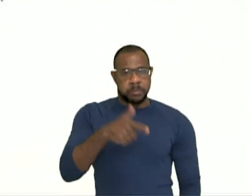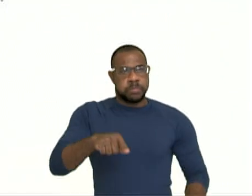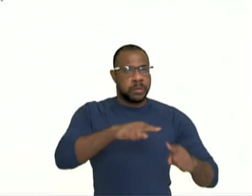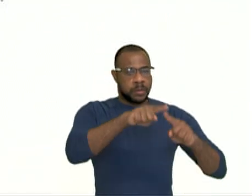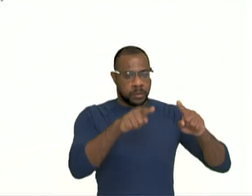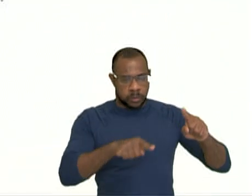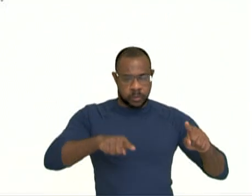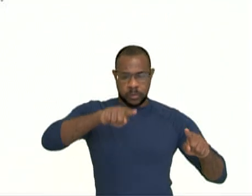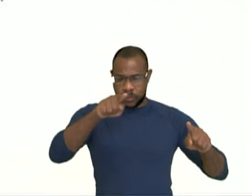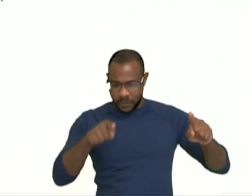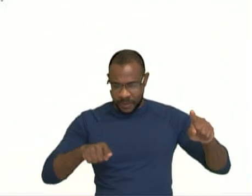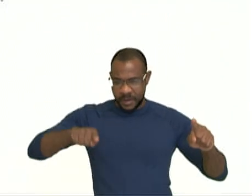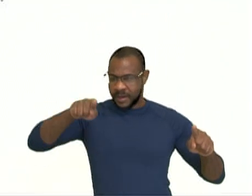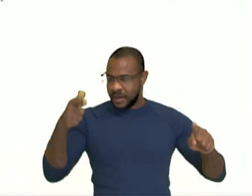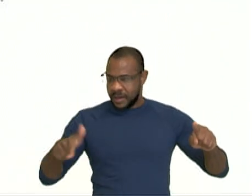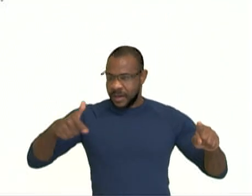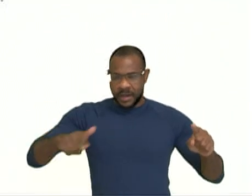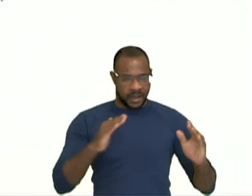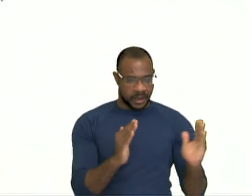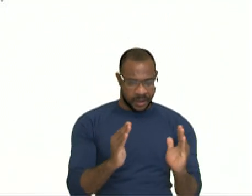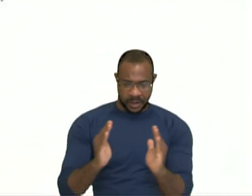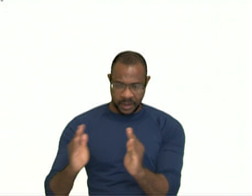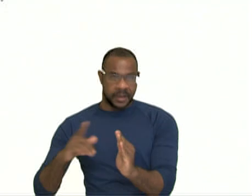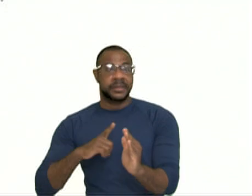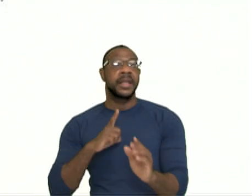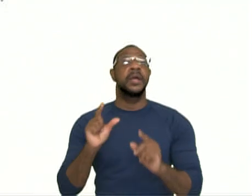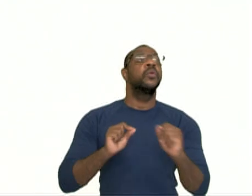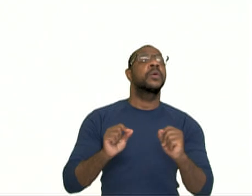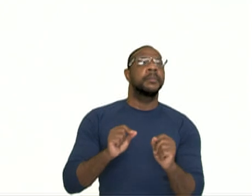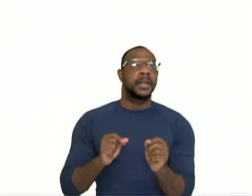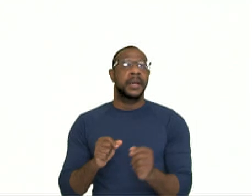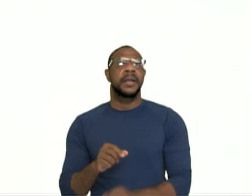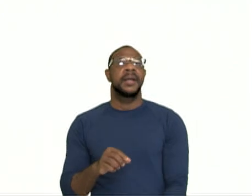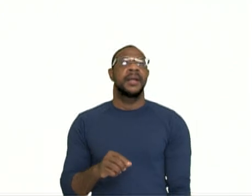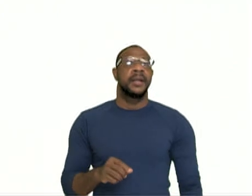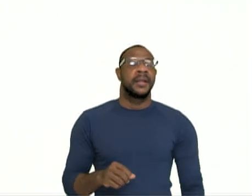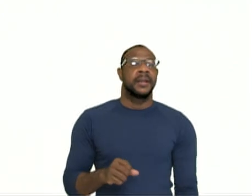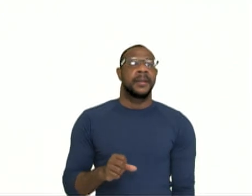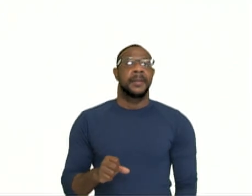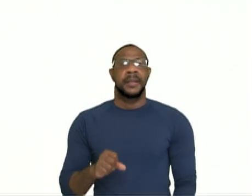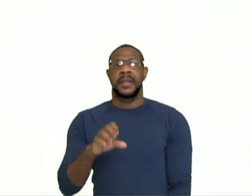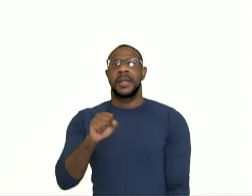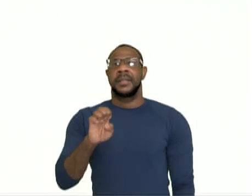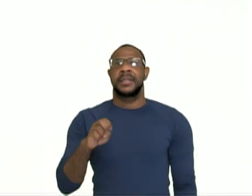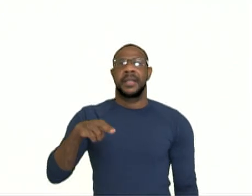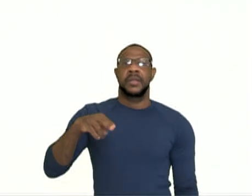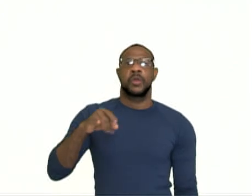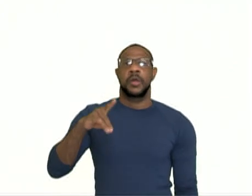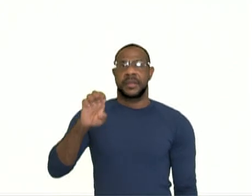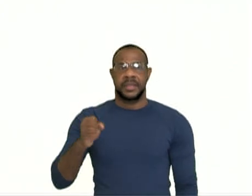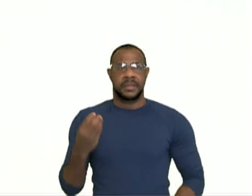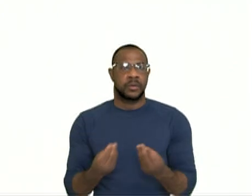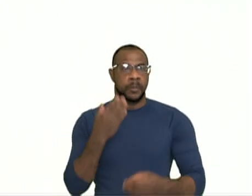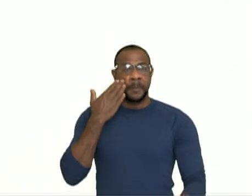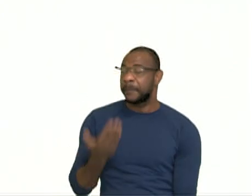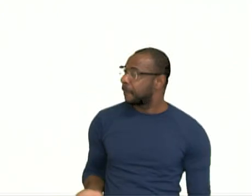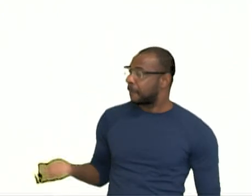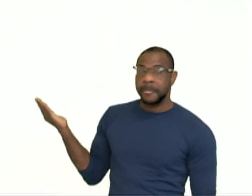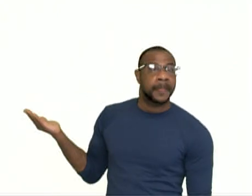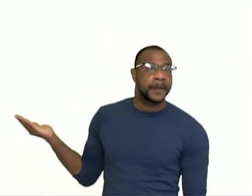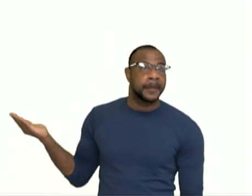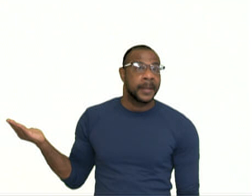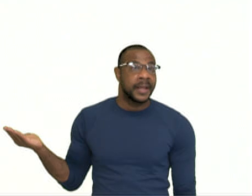de períodos aqui, nós temos uma cossenoide. Tá? Também não podemos esquecer